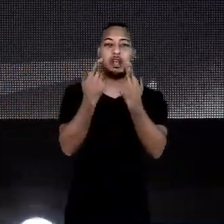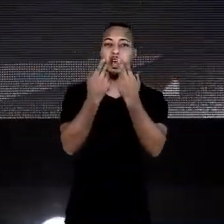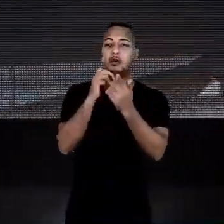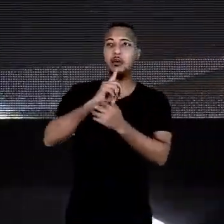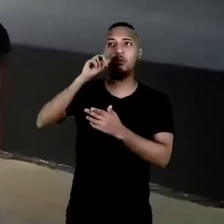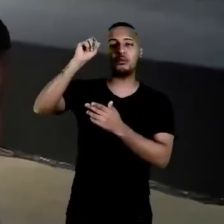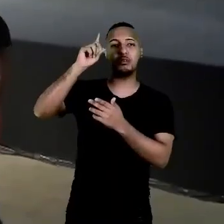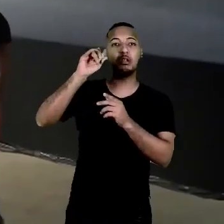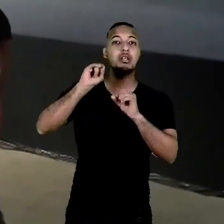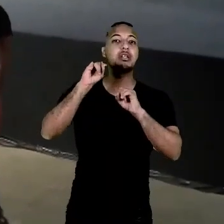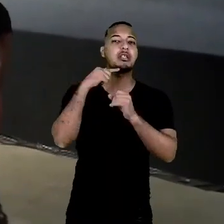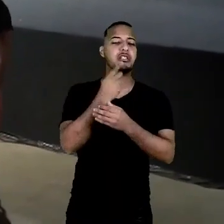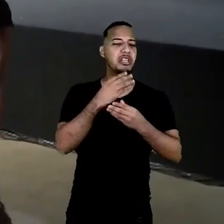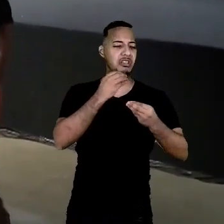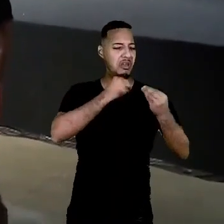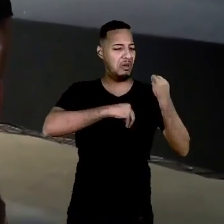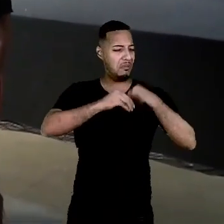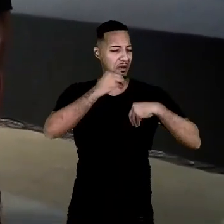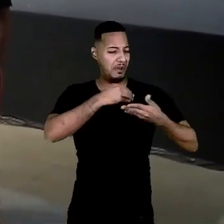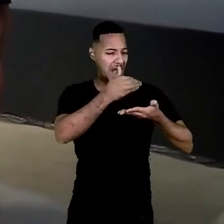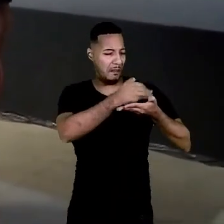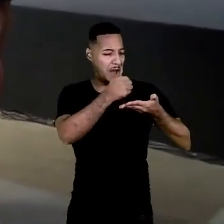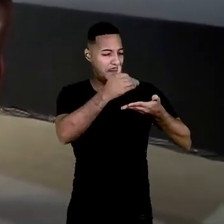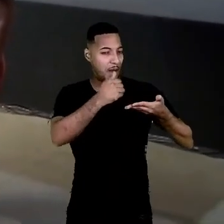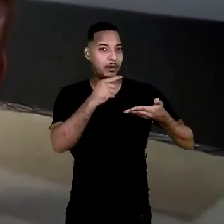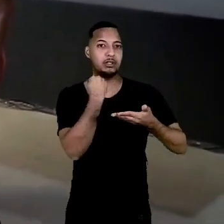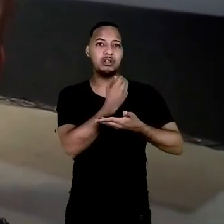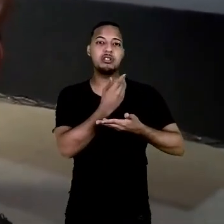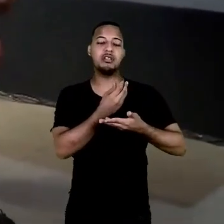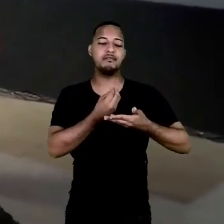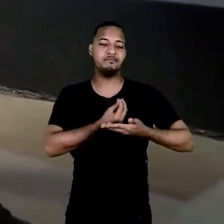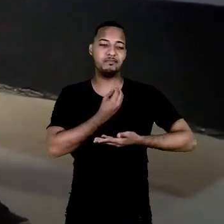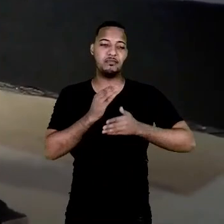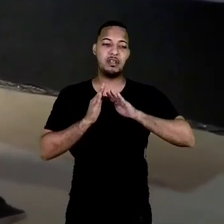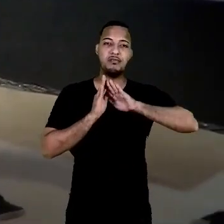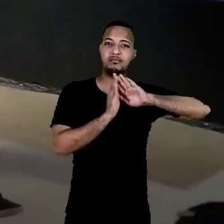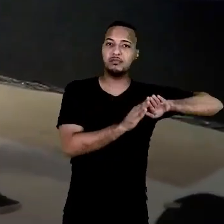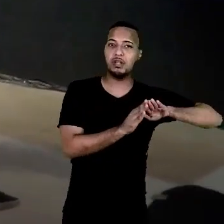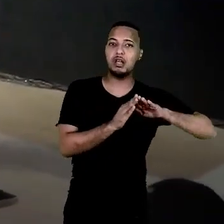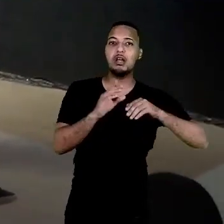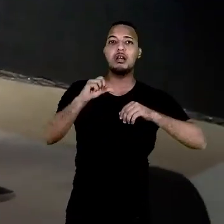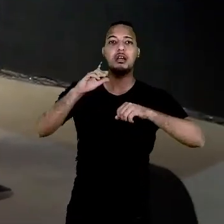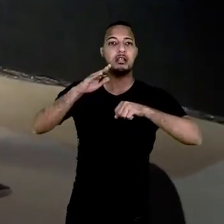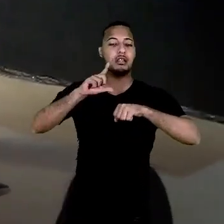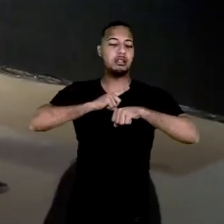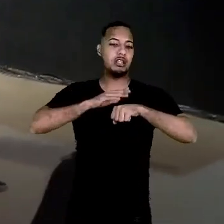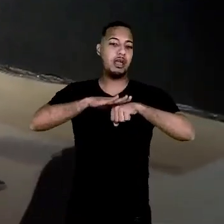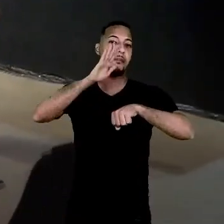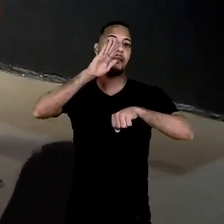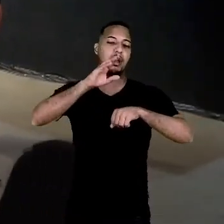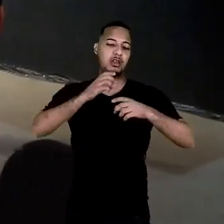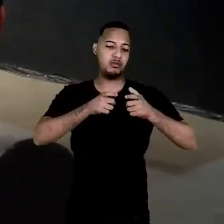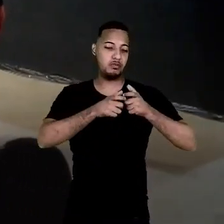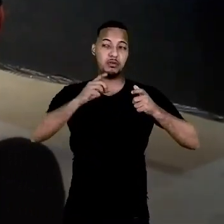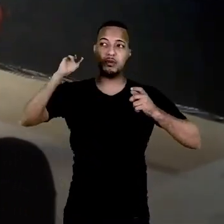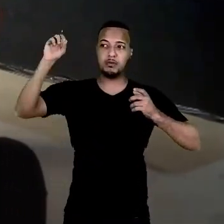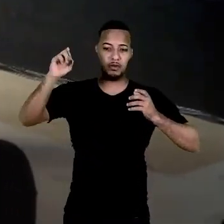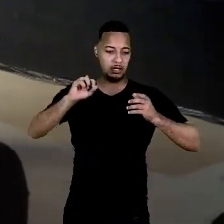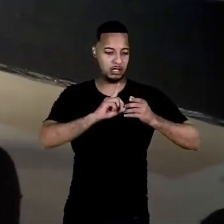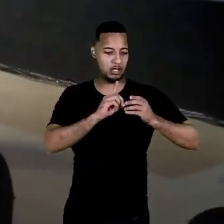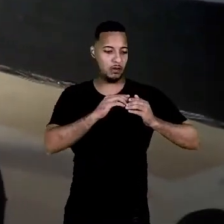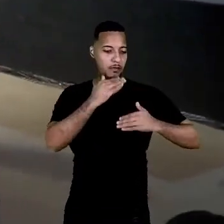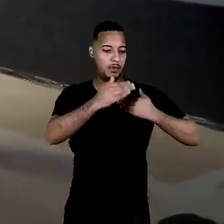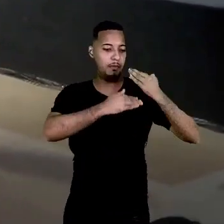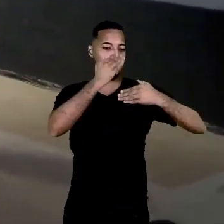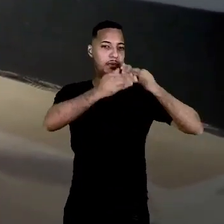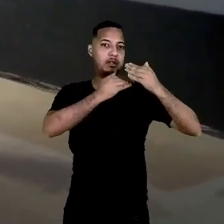vida. É isso que a gente precisa entender. Sermos cheios do Espírito Santo, transbordarmos do